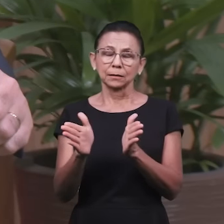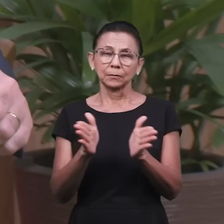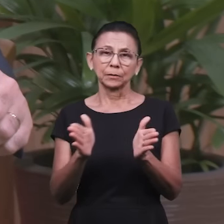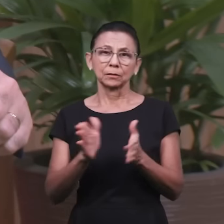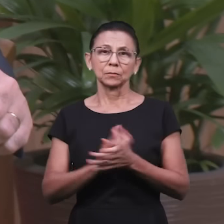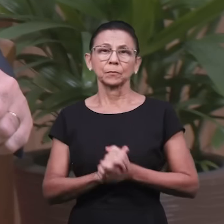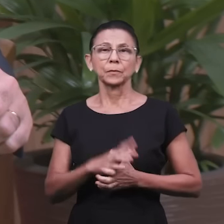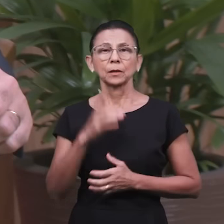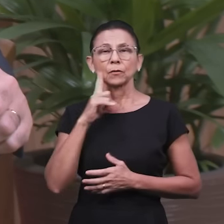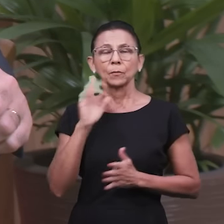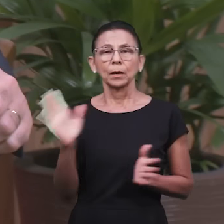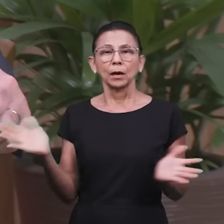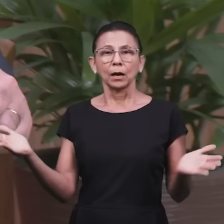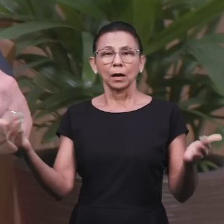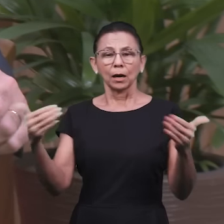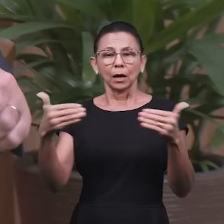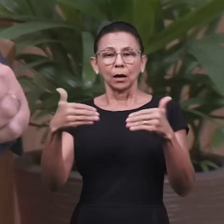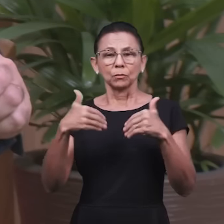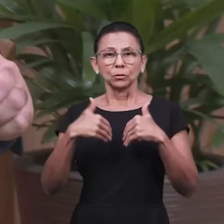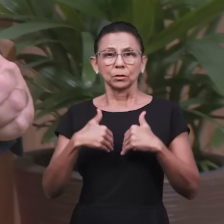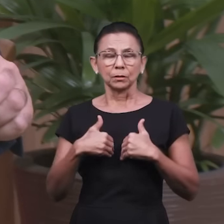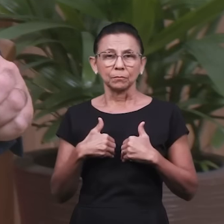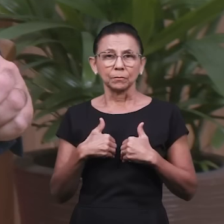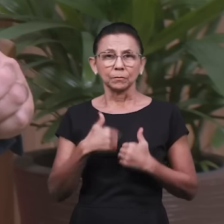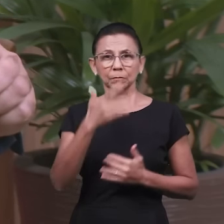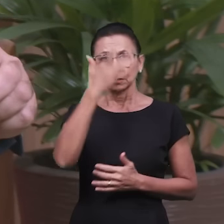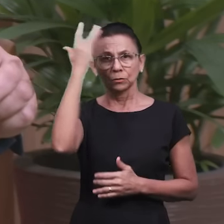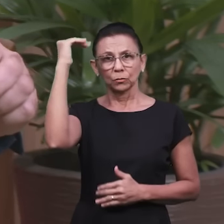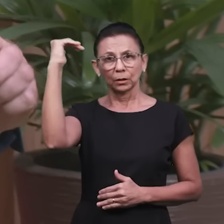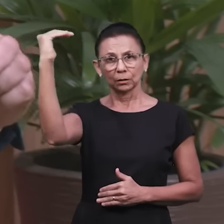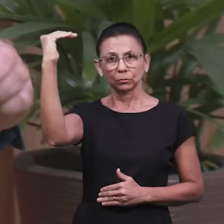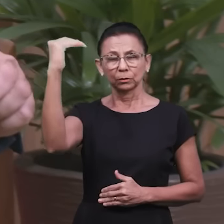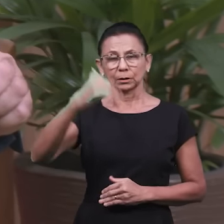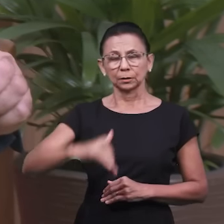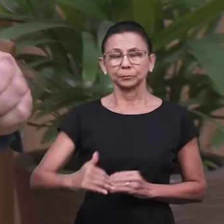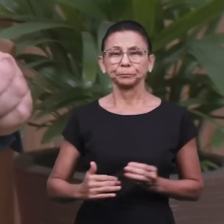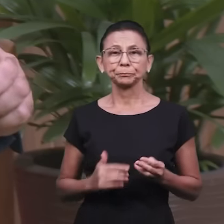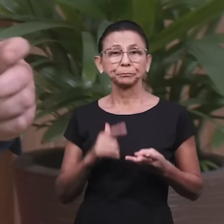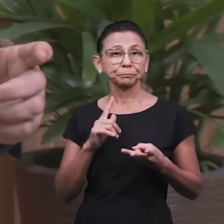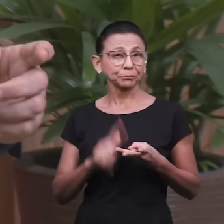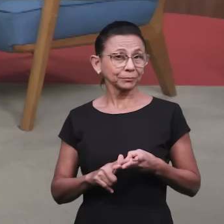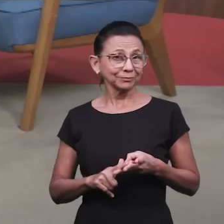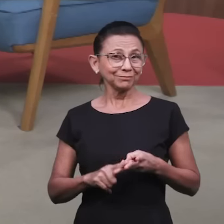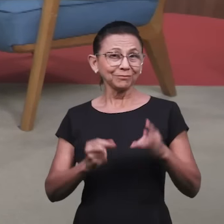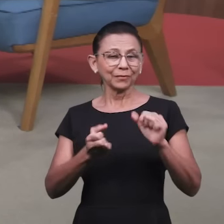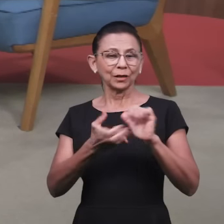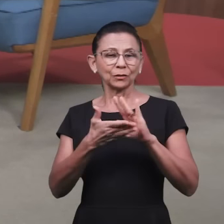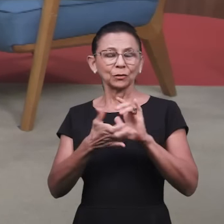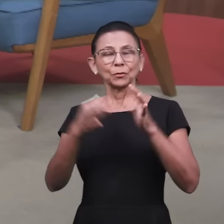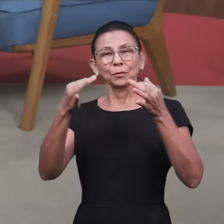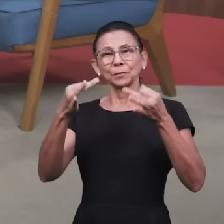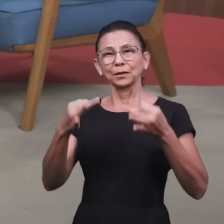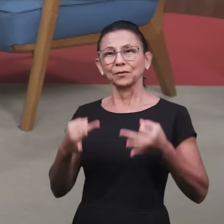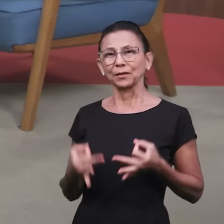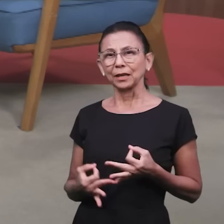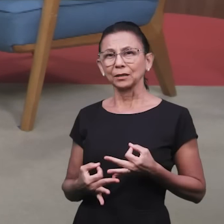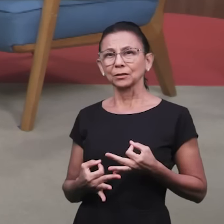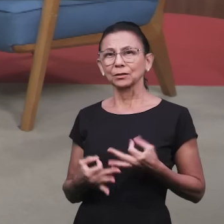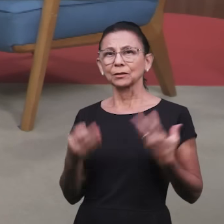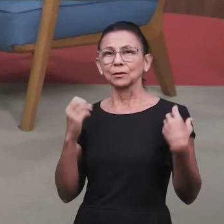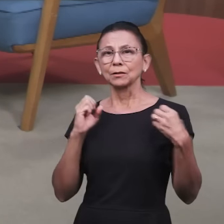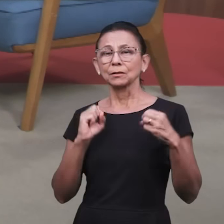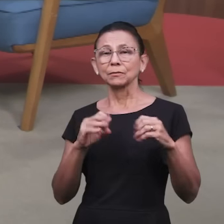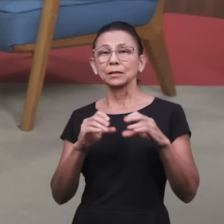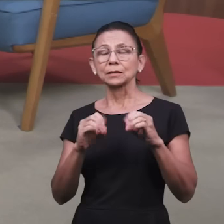Juliana Muniz falará sobre o tema O Autismo na Vida Adulta. No quadro Perfeito Louvor, a tia Janaína Zumac